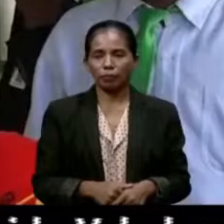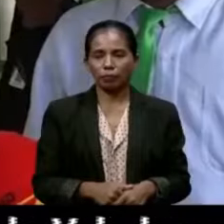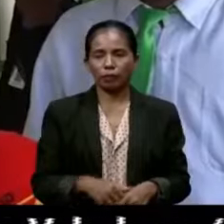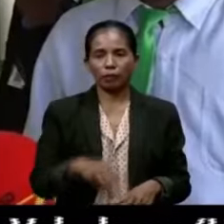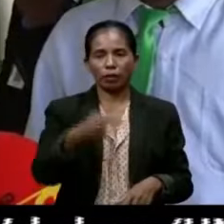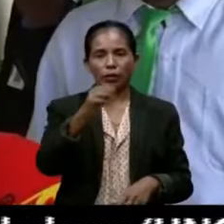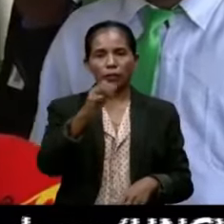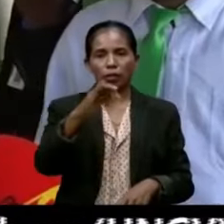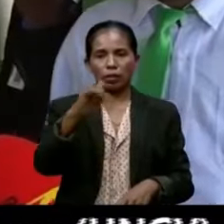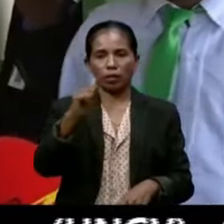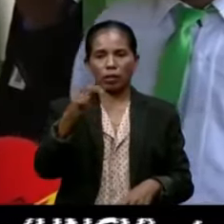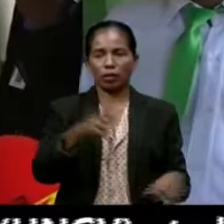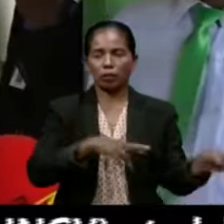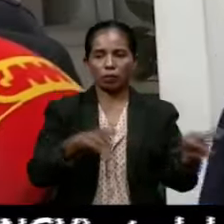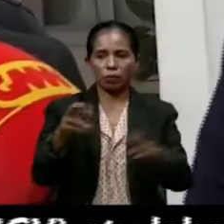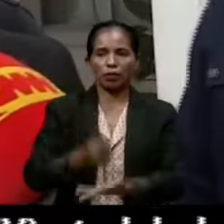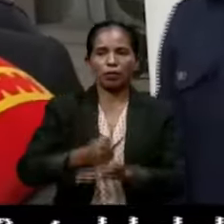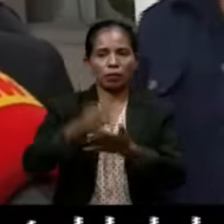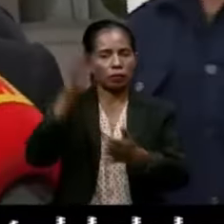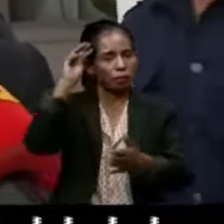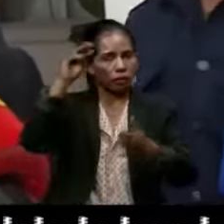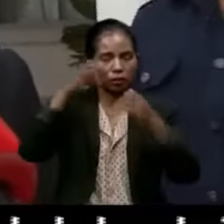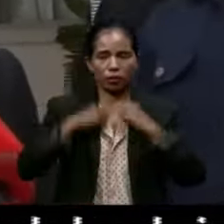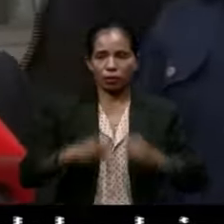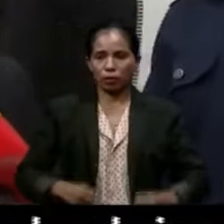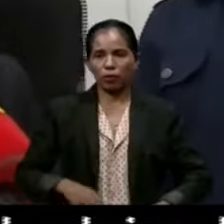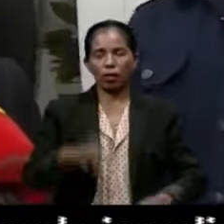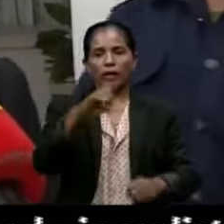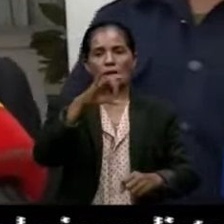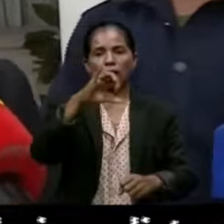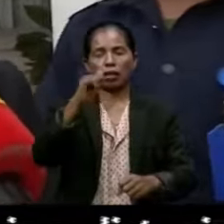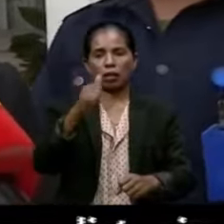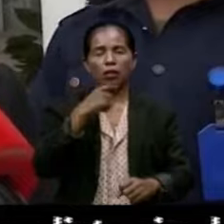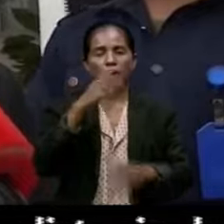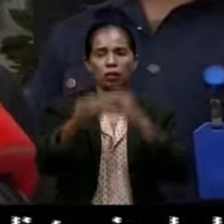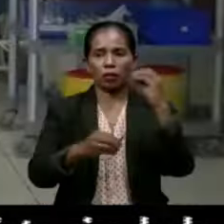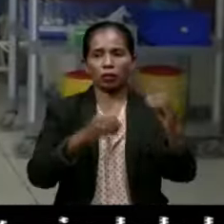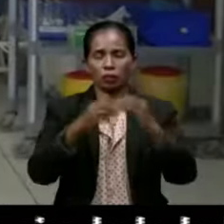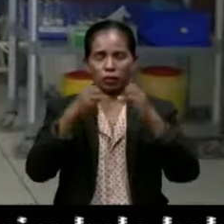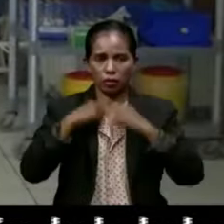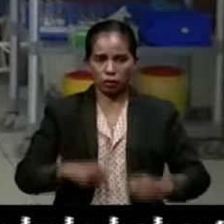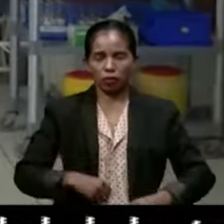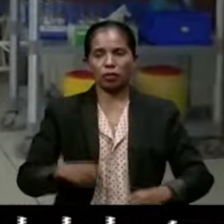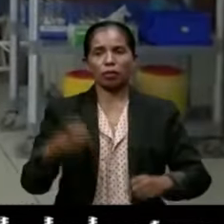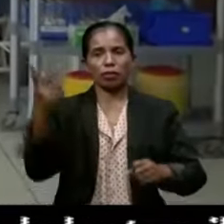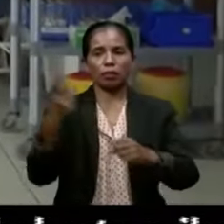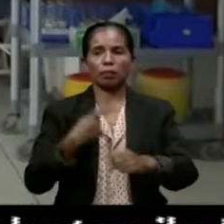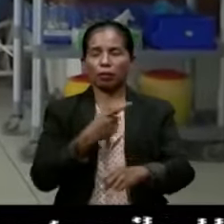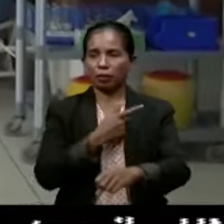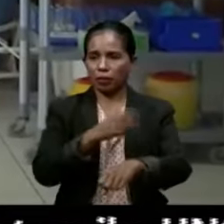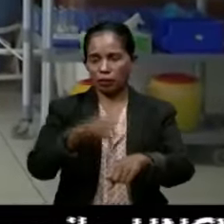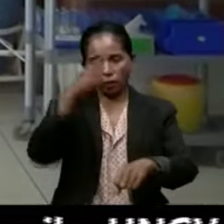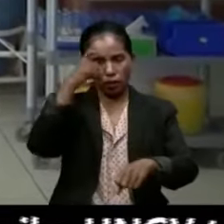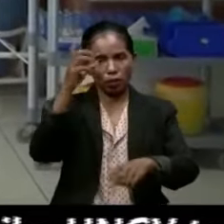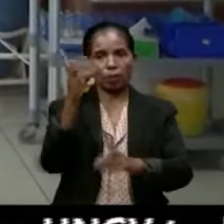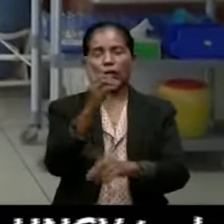Mariano Assanami Sabino pronto acompanha a ministra de Saúde Elia dos Reis Amaral, onde explica a situação de saúde e a railar para o Parlamento Nacional. Também